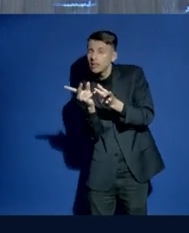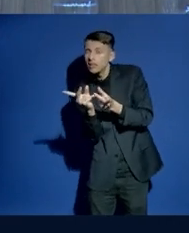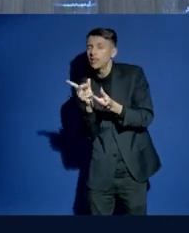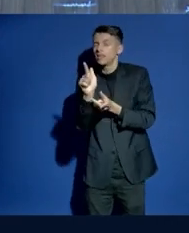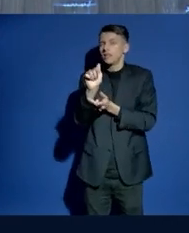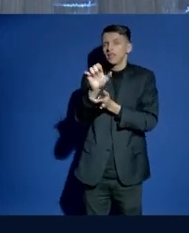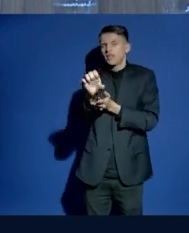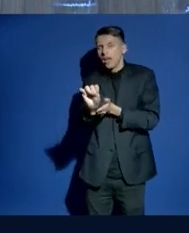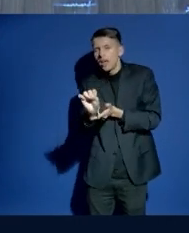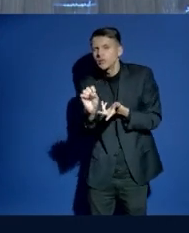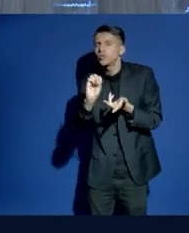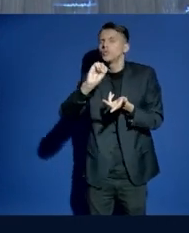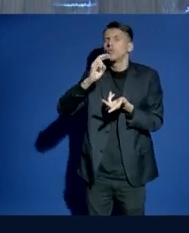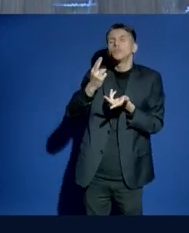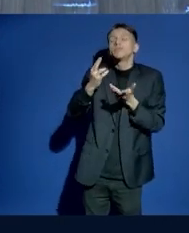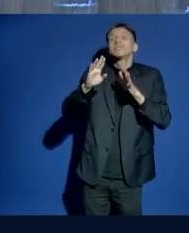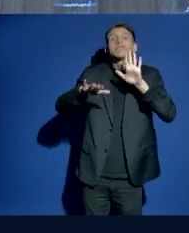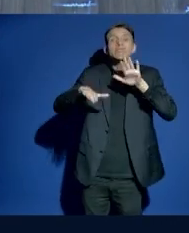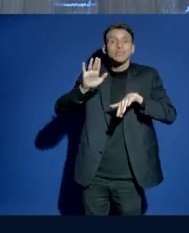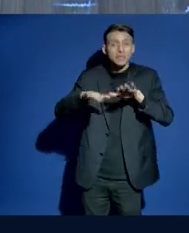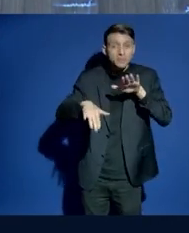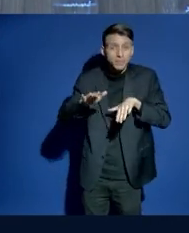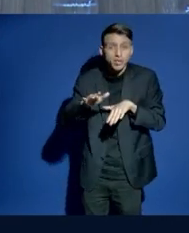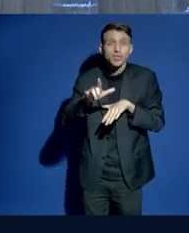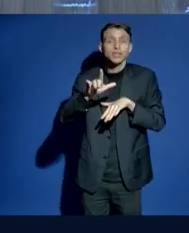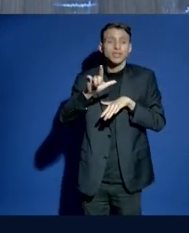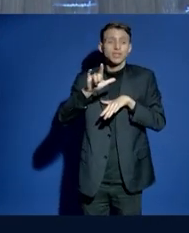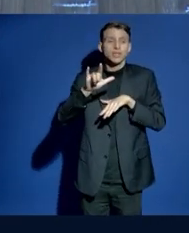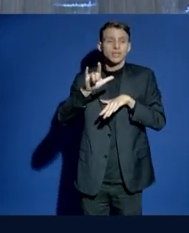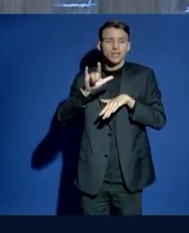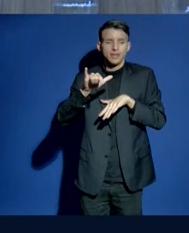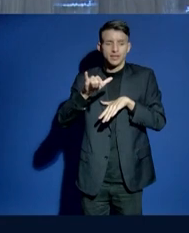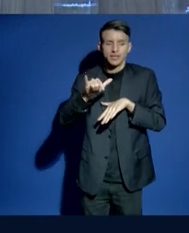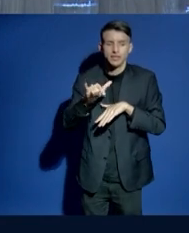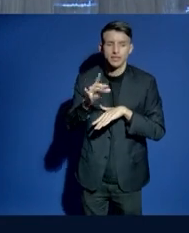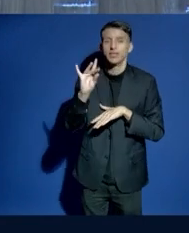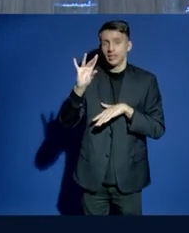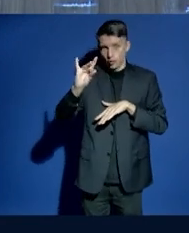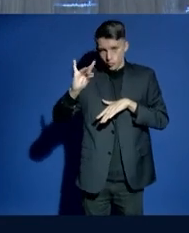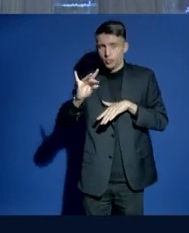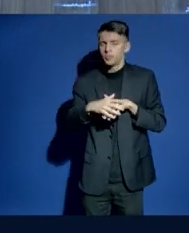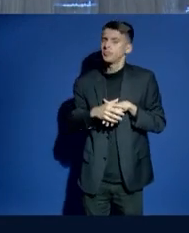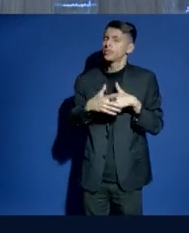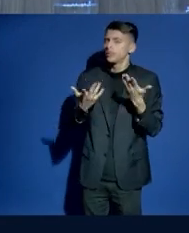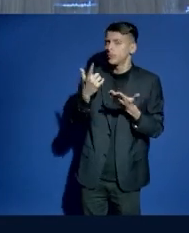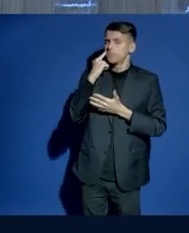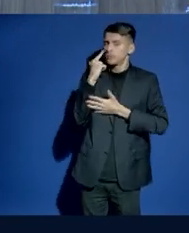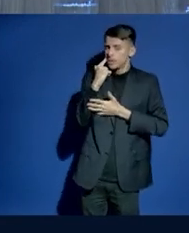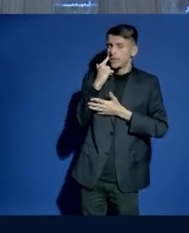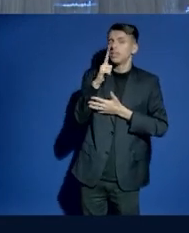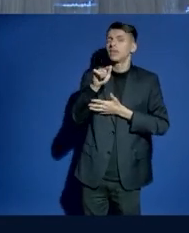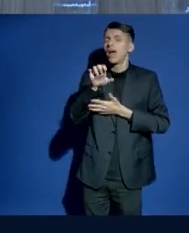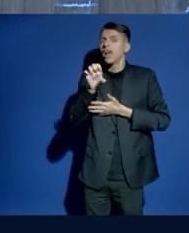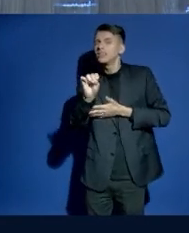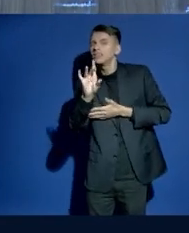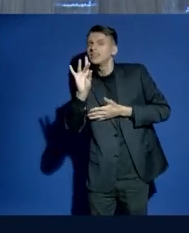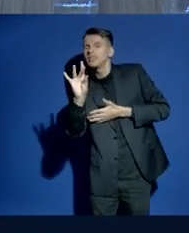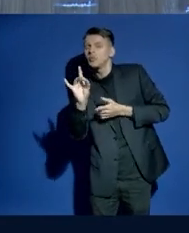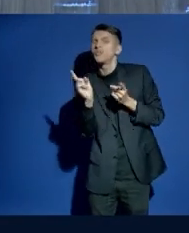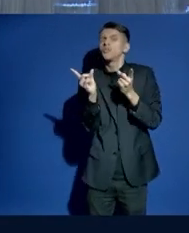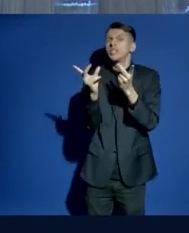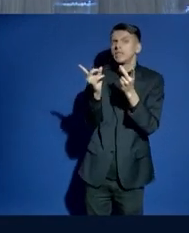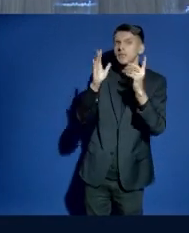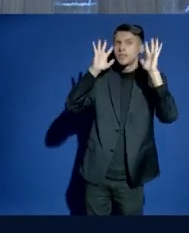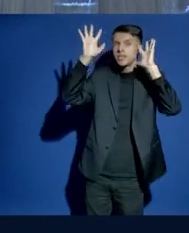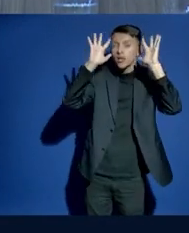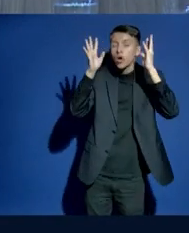acho que isso depende muito da distância a partir do momento que você Lico e faz o gás você fica mais eficiente do